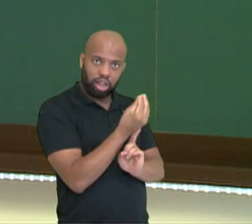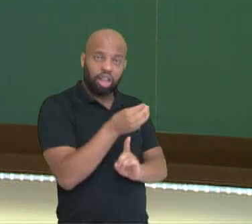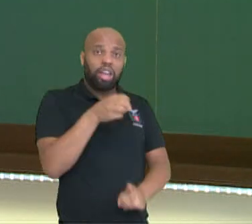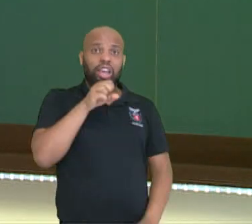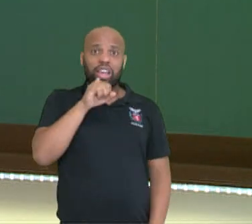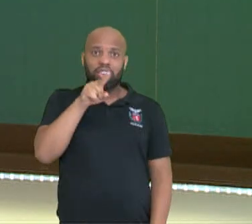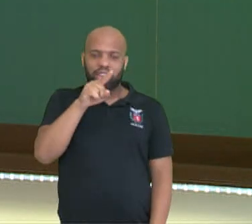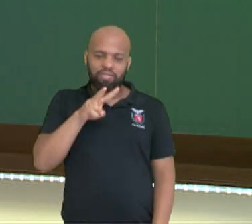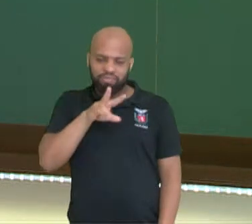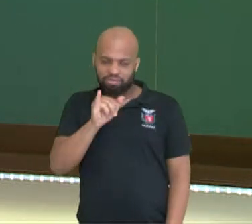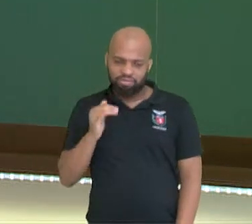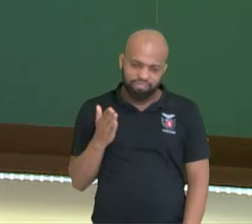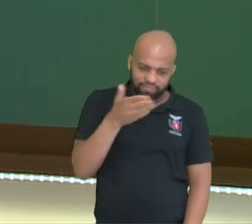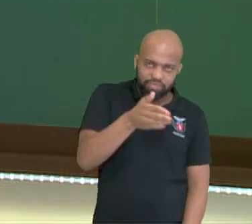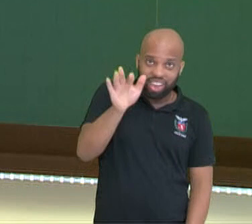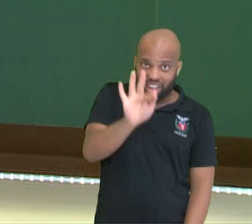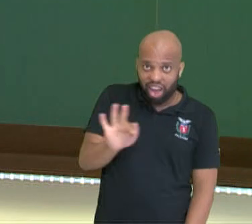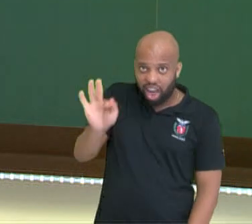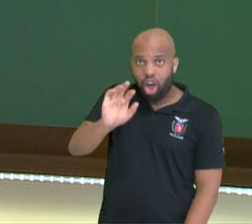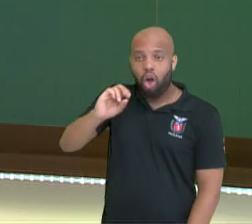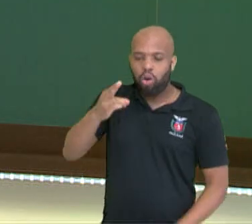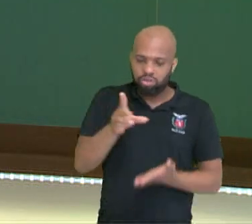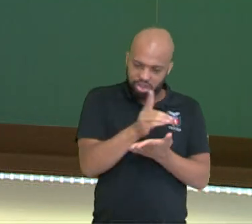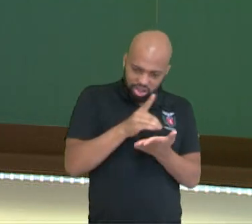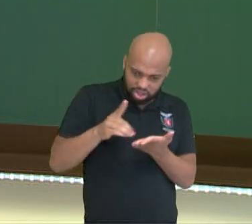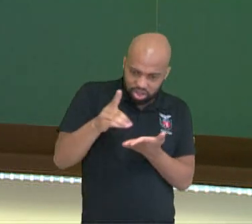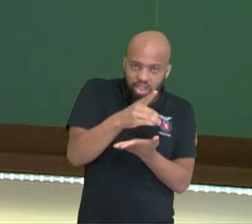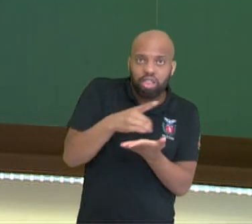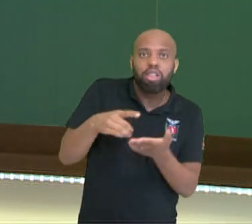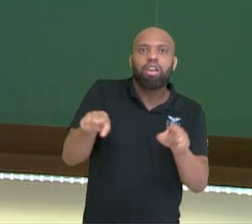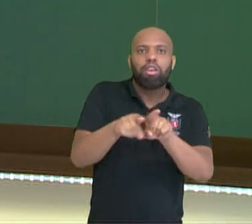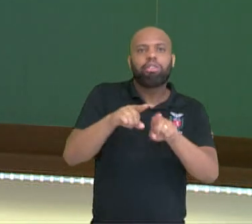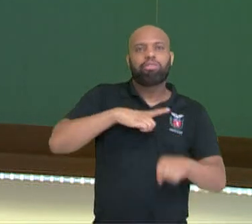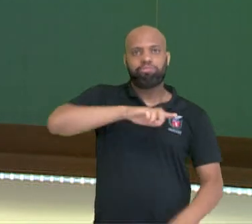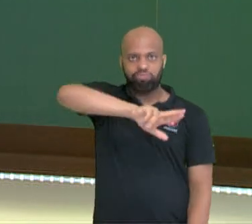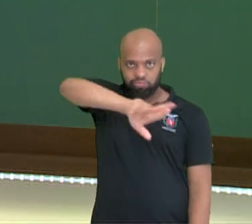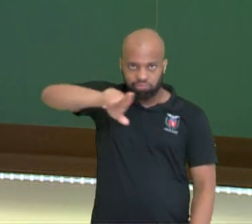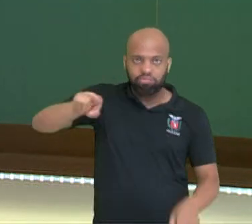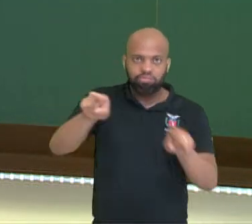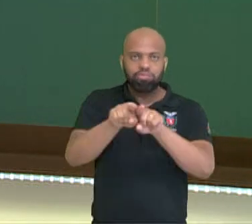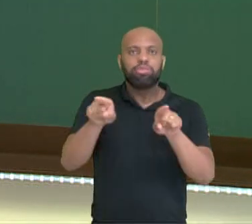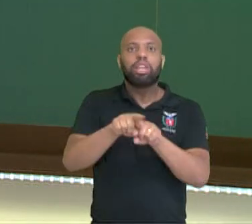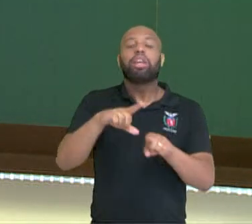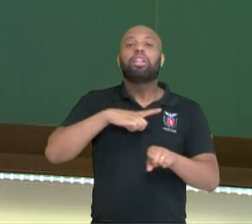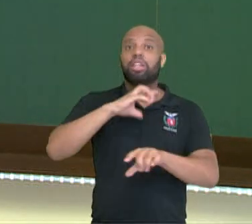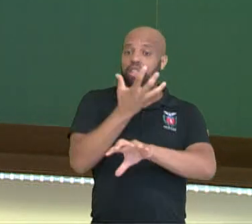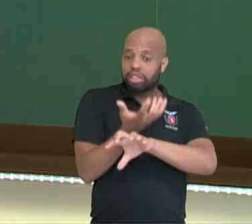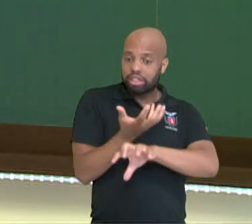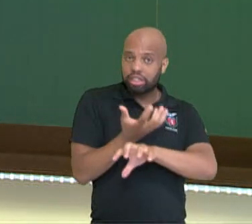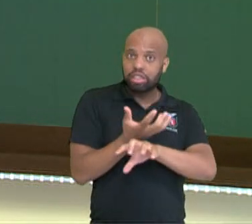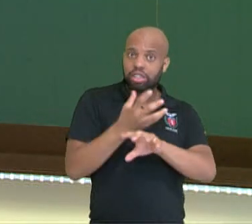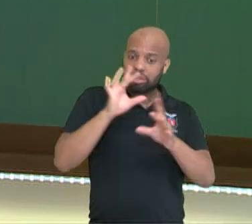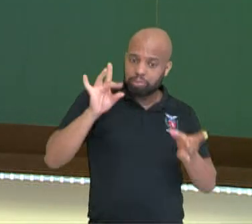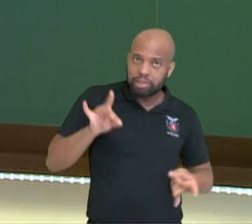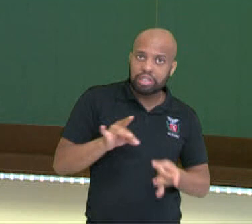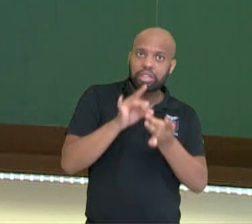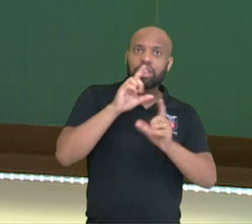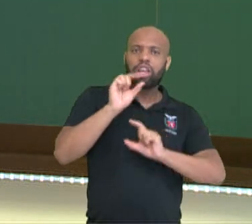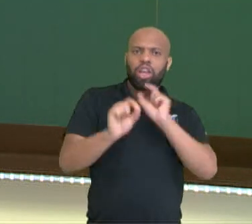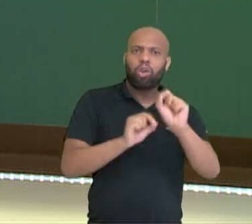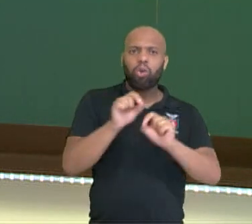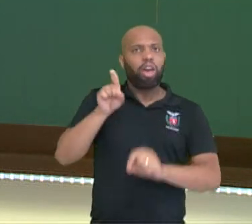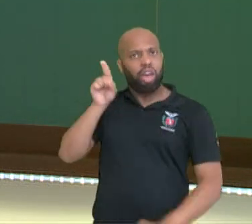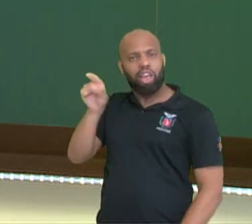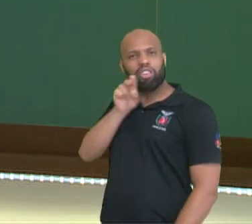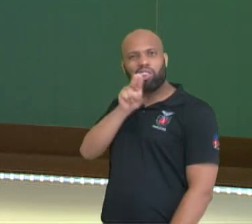de arte, ou uma faculdade de design, e outras afins, vai ter uma disciplina própria chamada composição, que você vai